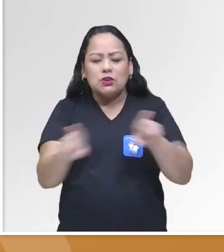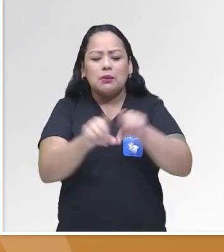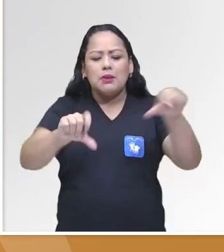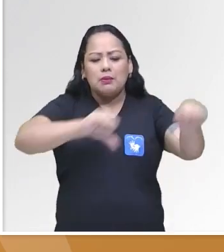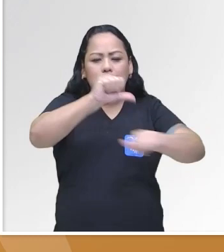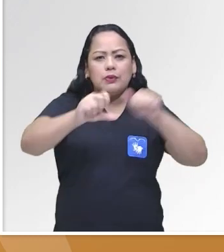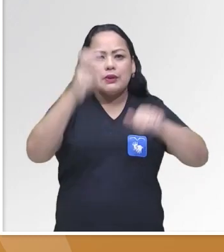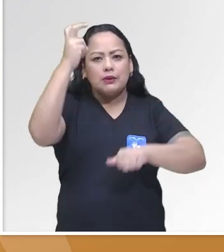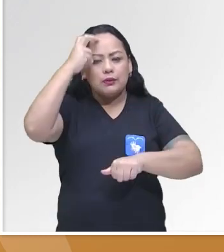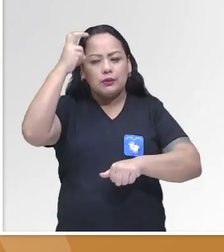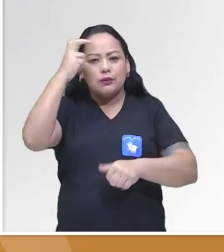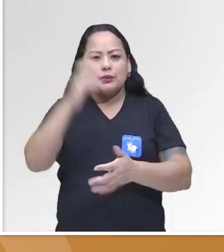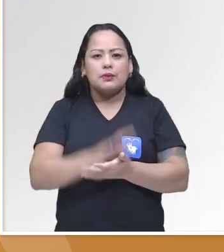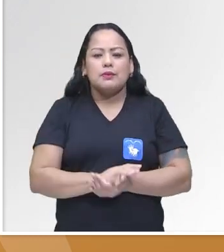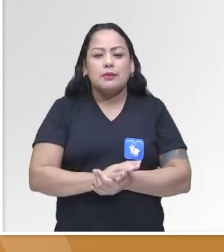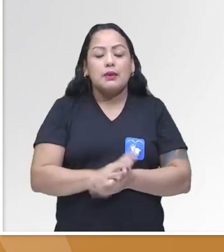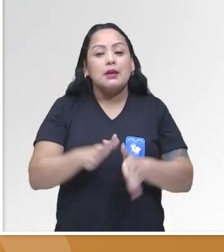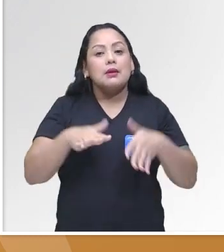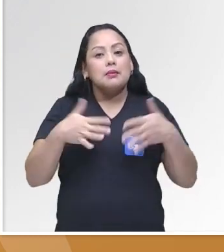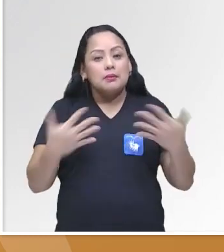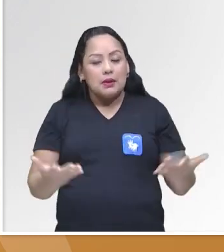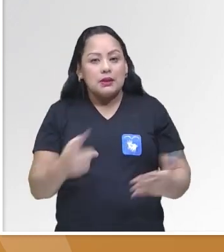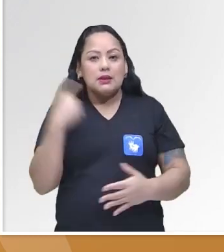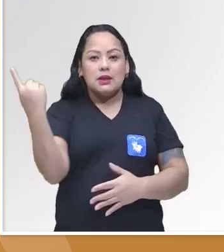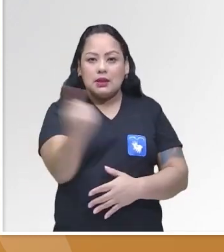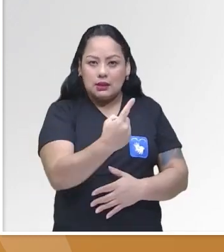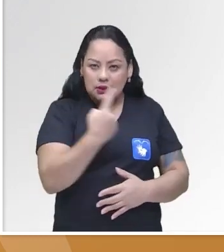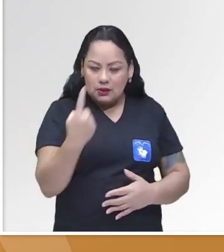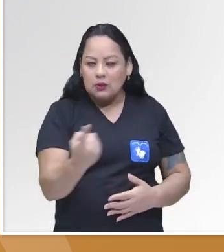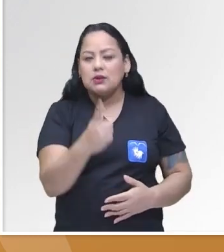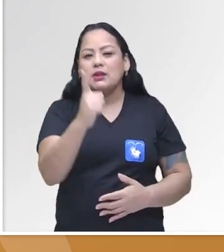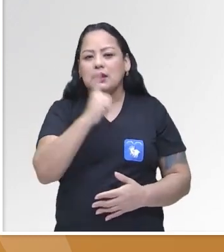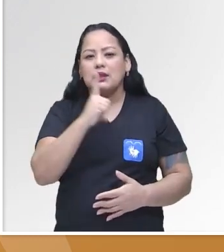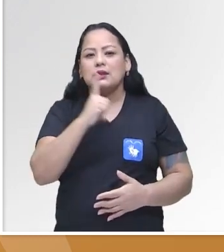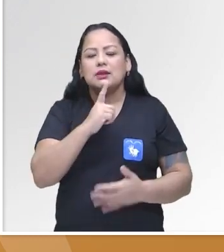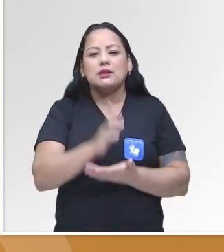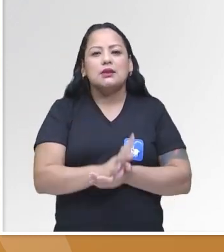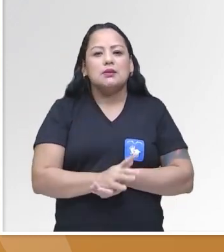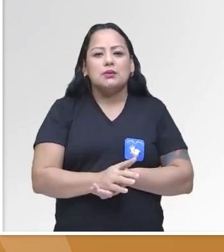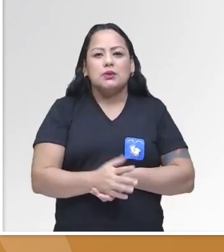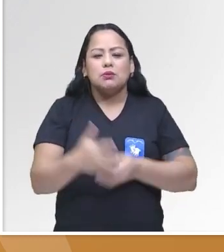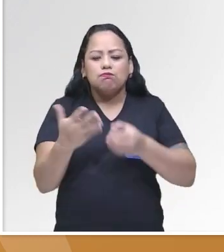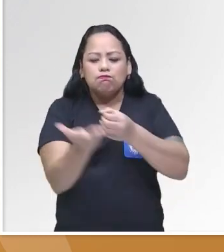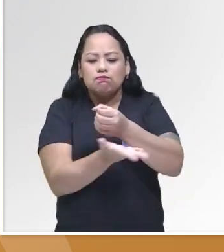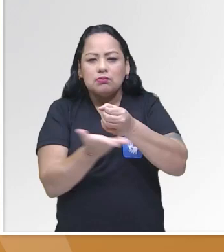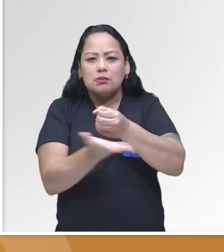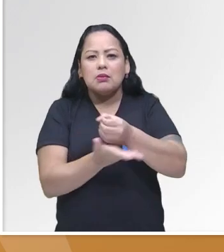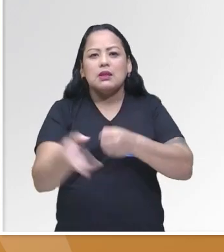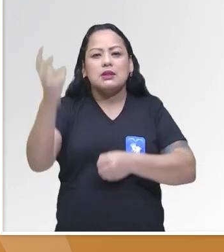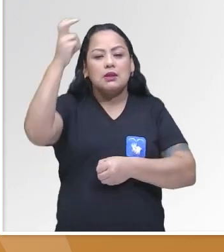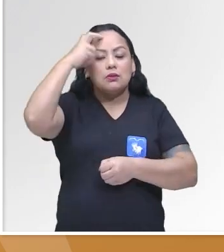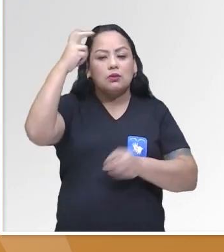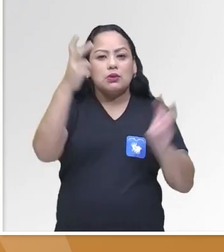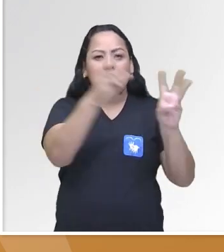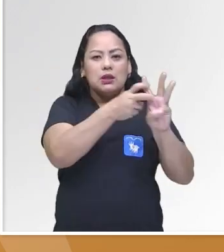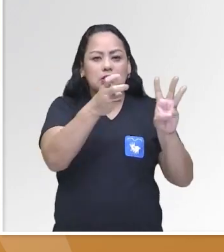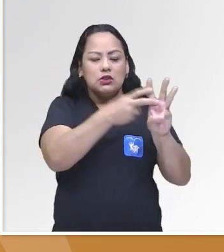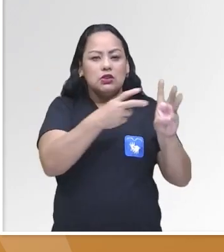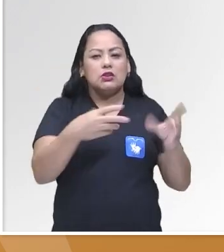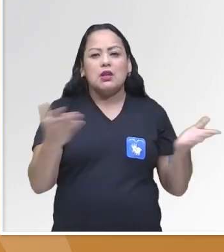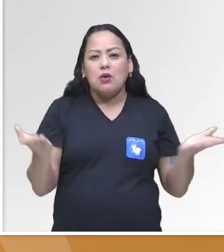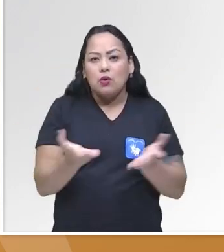vocês sabem que, apesar de tudo isso, nós ainda temos as grandes contribuições indígenas na nossa